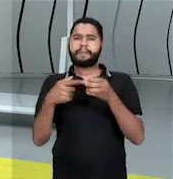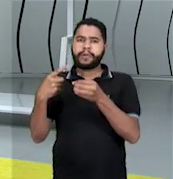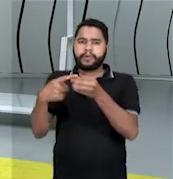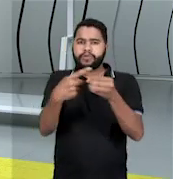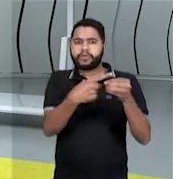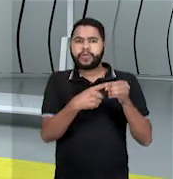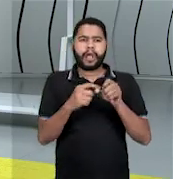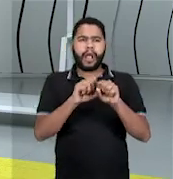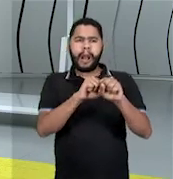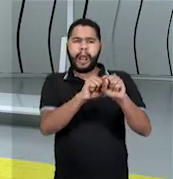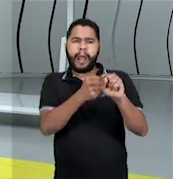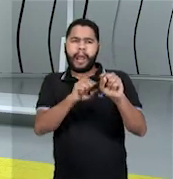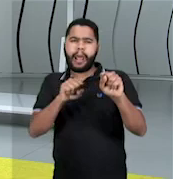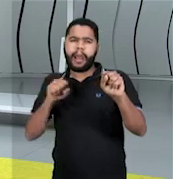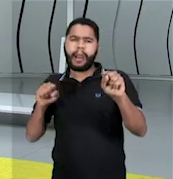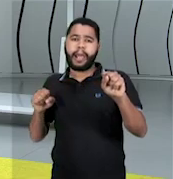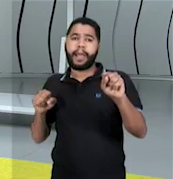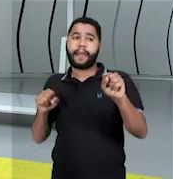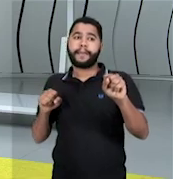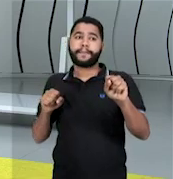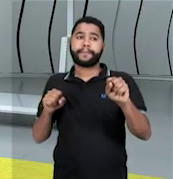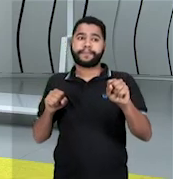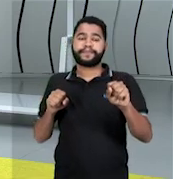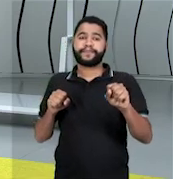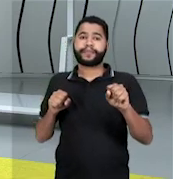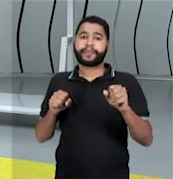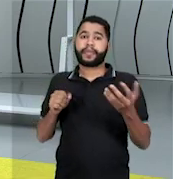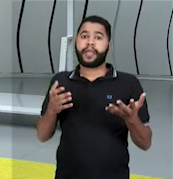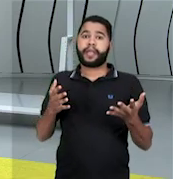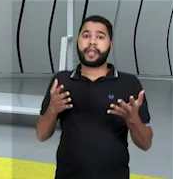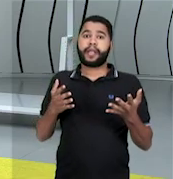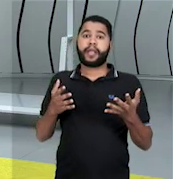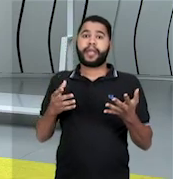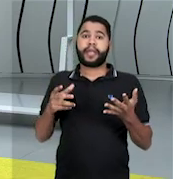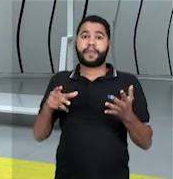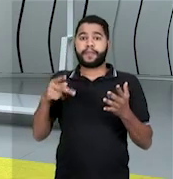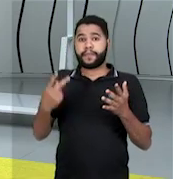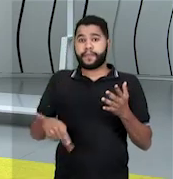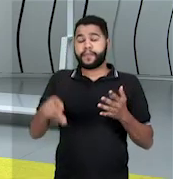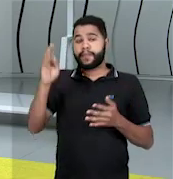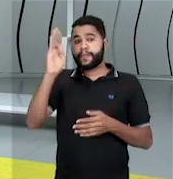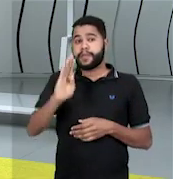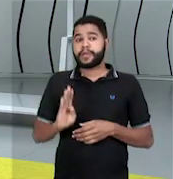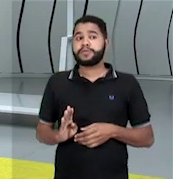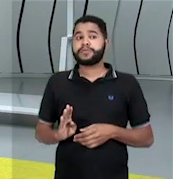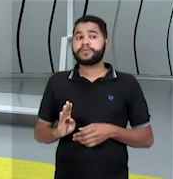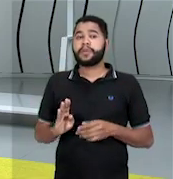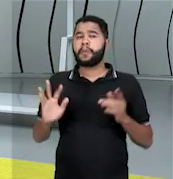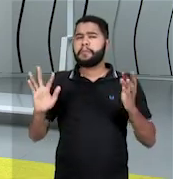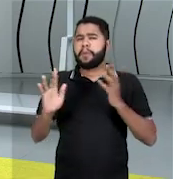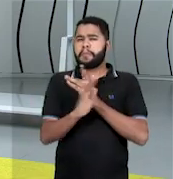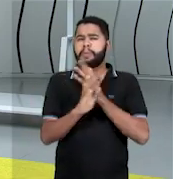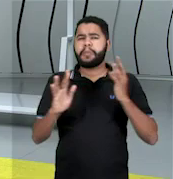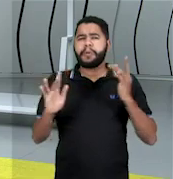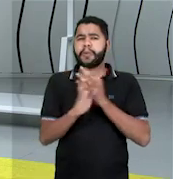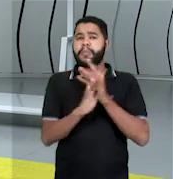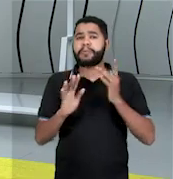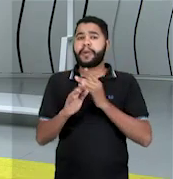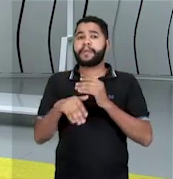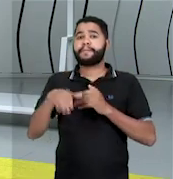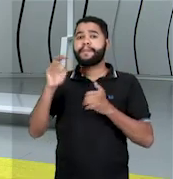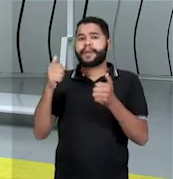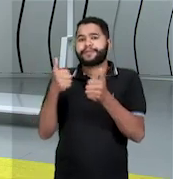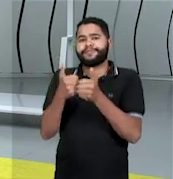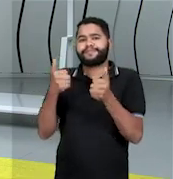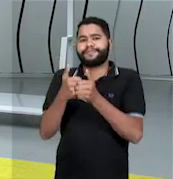grandes metrópoles, as maiores metrópoles brasileiras, onde tem a maior concentração populacional, está pelo litoral,